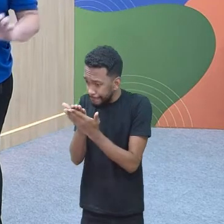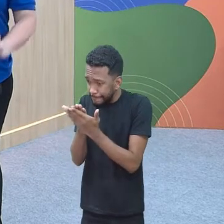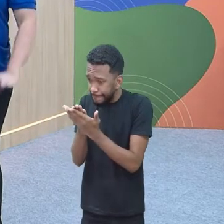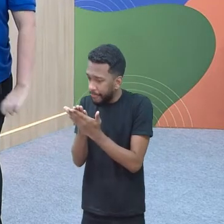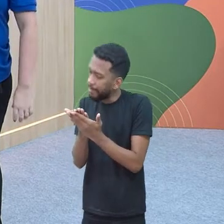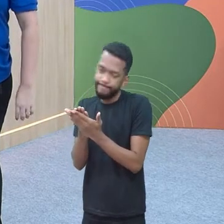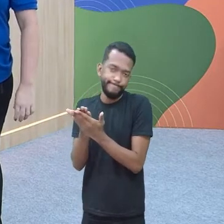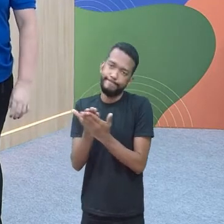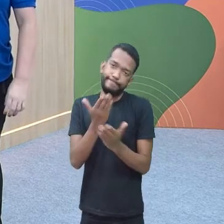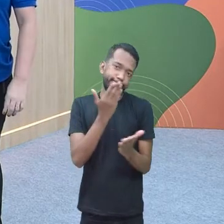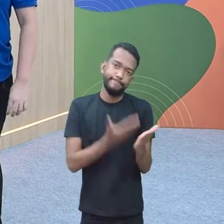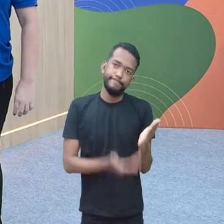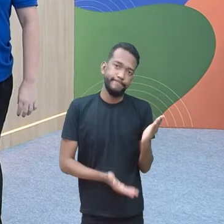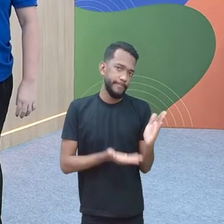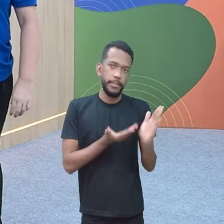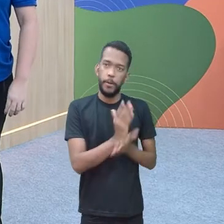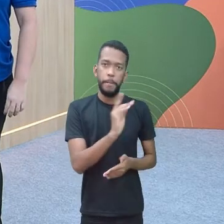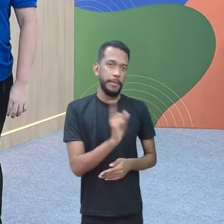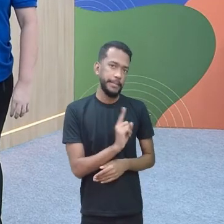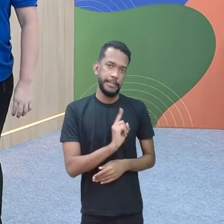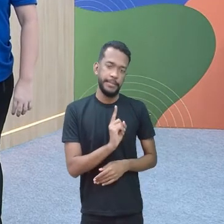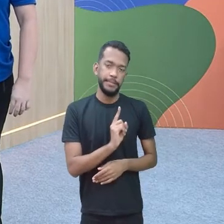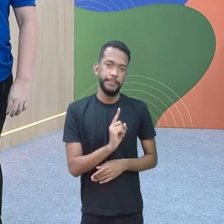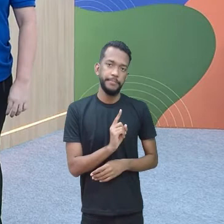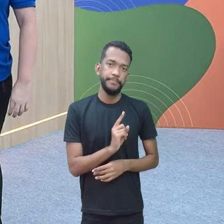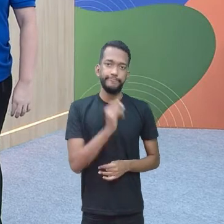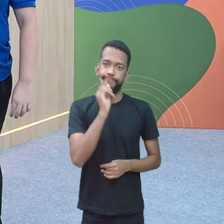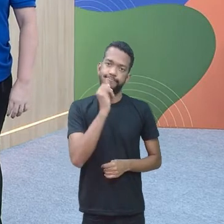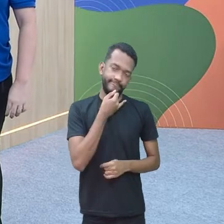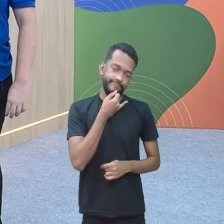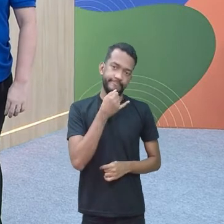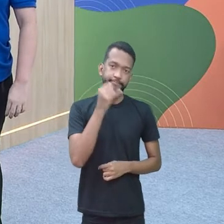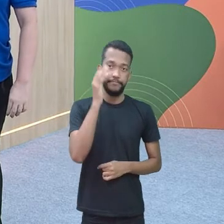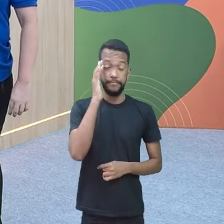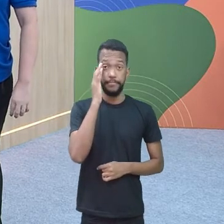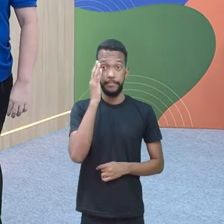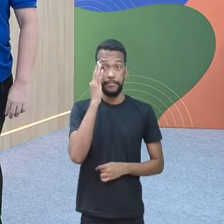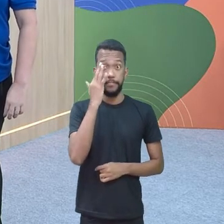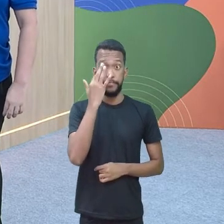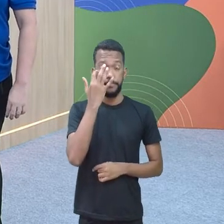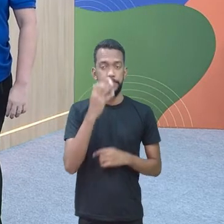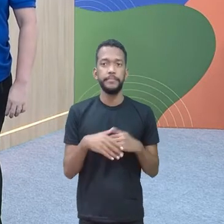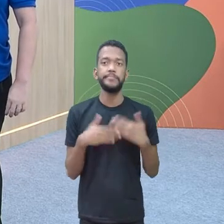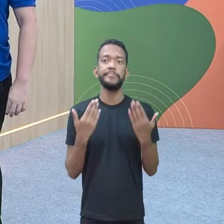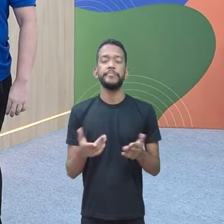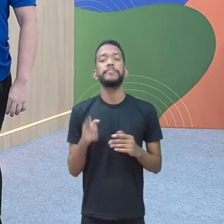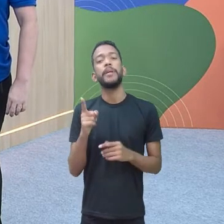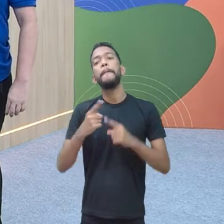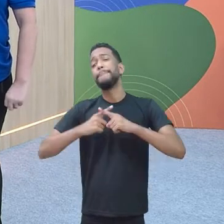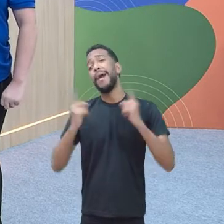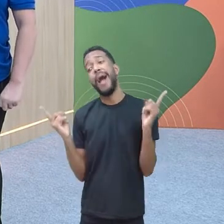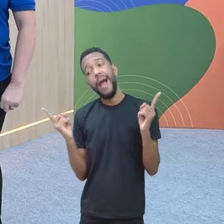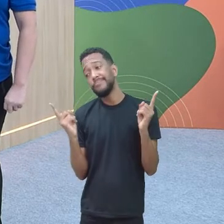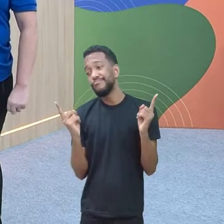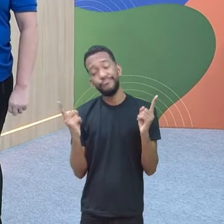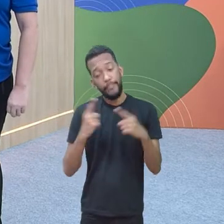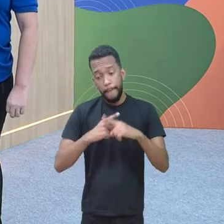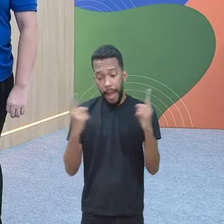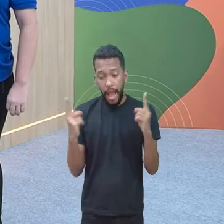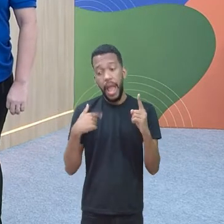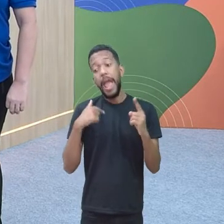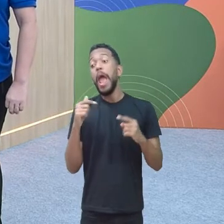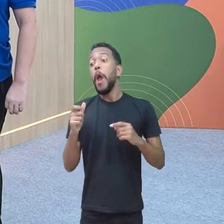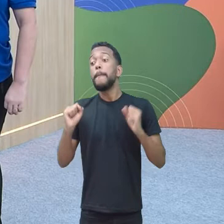adversidade. Então, estudei muito. Mas, infelizmente, né? Então, esse mas, não passei.